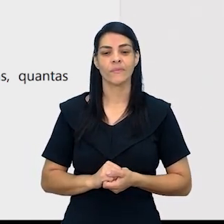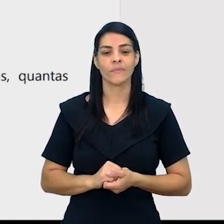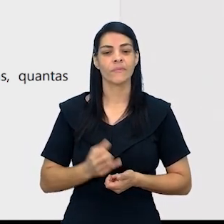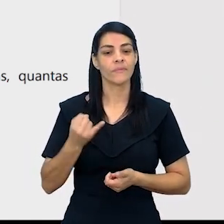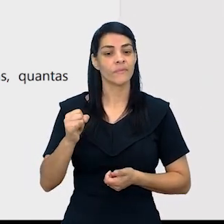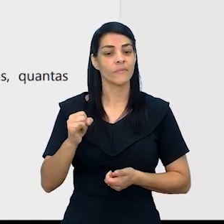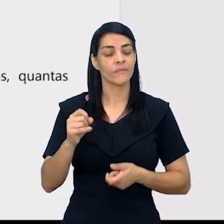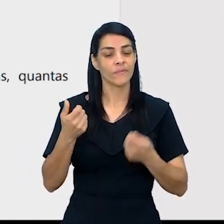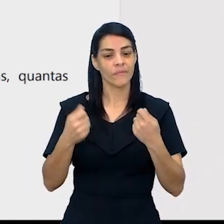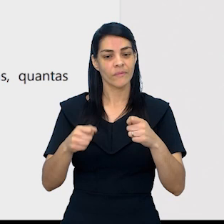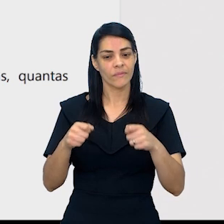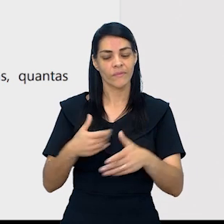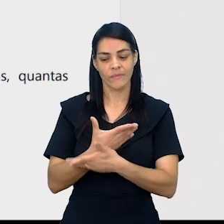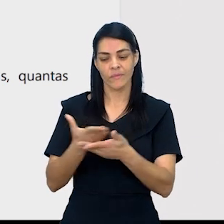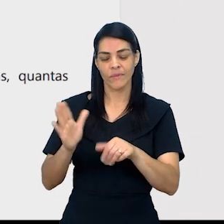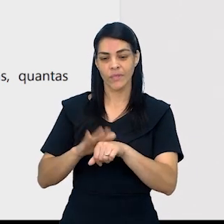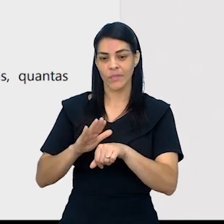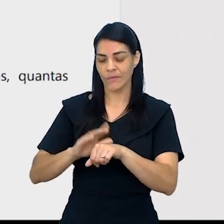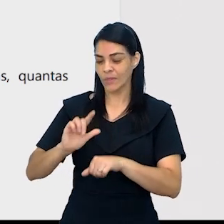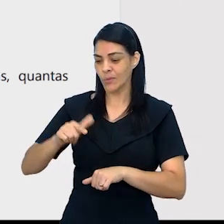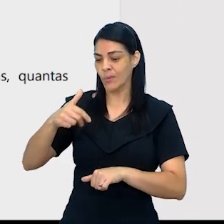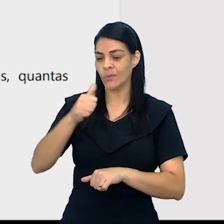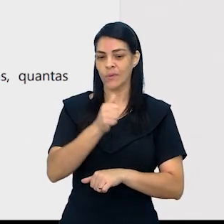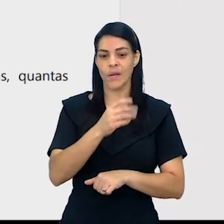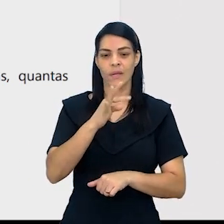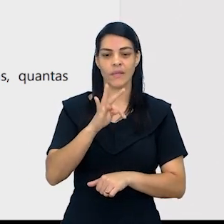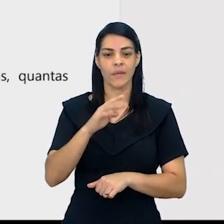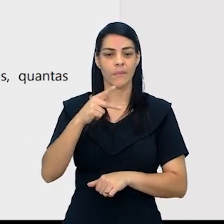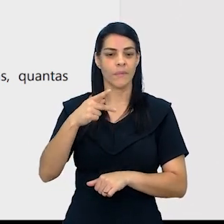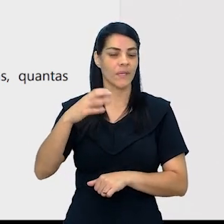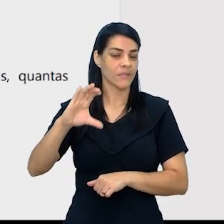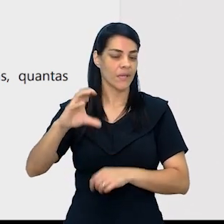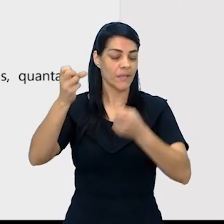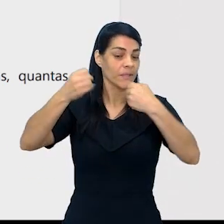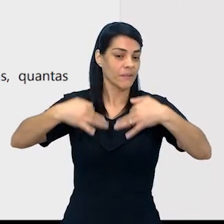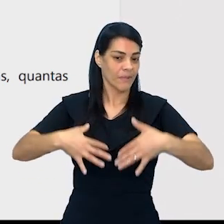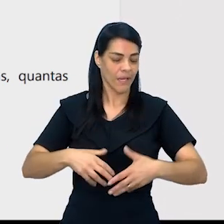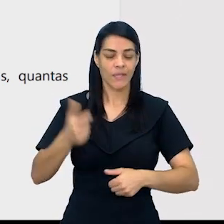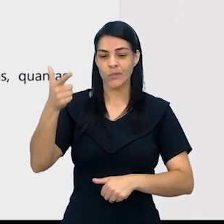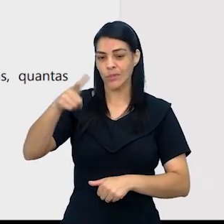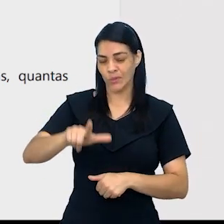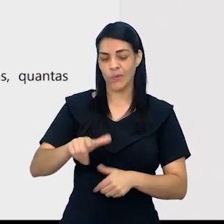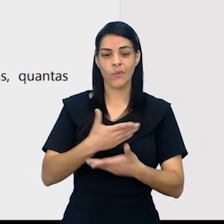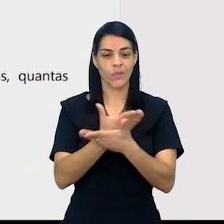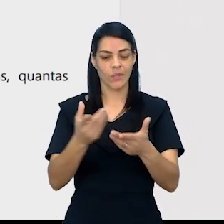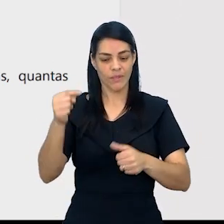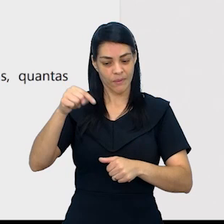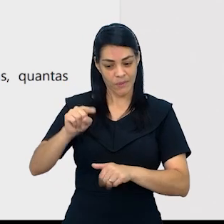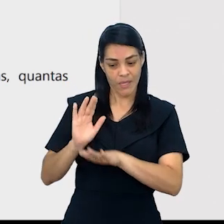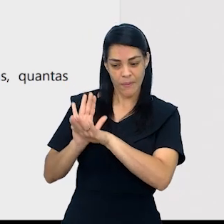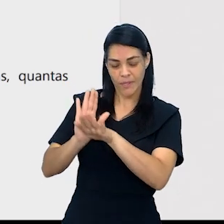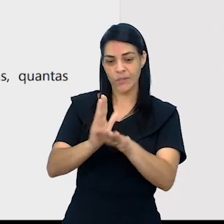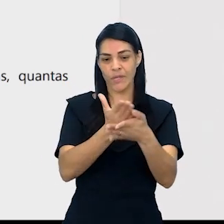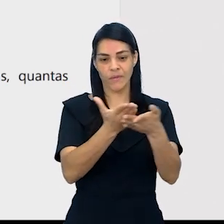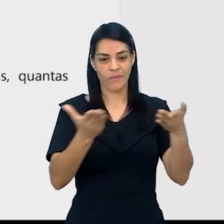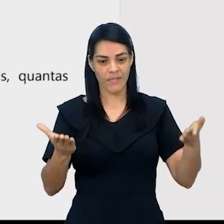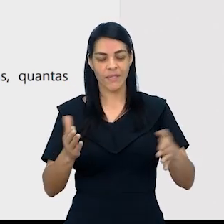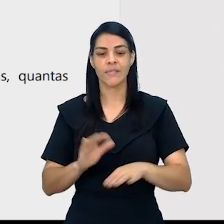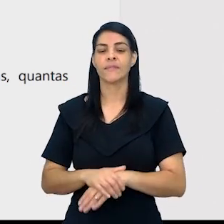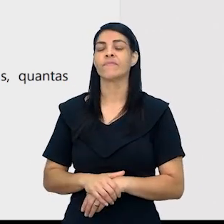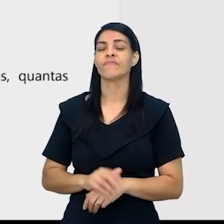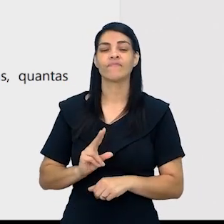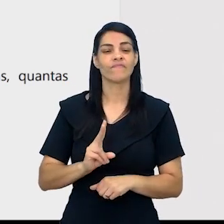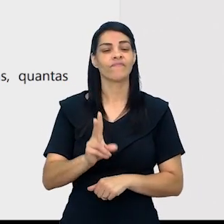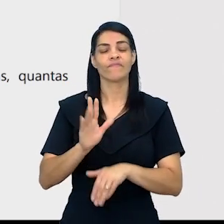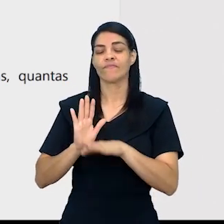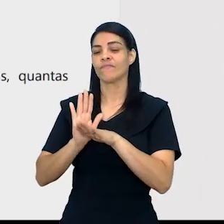Se precisarem a gente faz um outro atp6 explicando e a gente tá aqui para ajudá-los para contribuir sempre